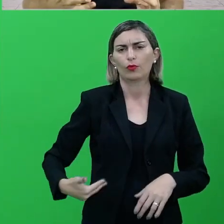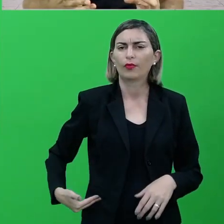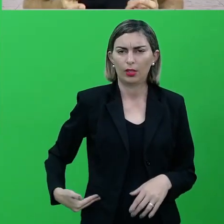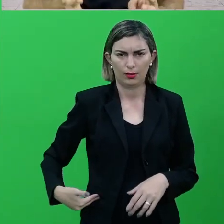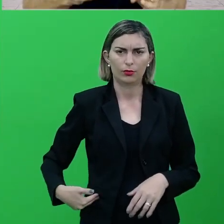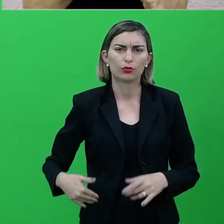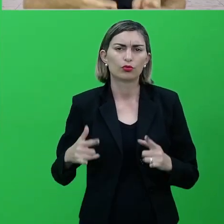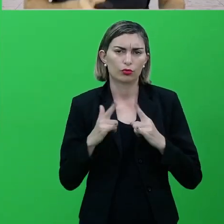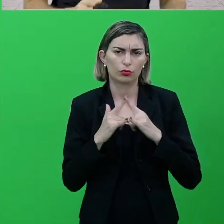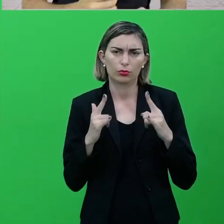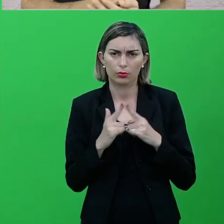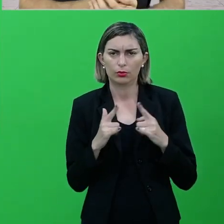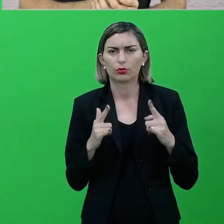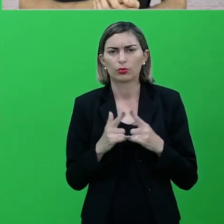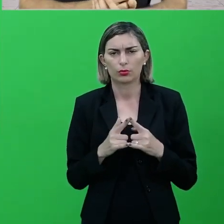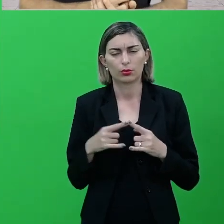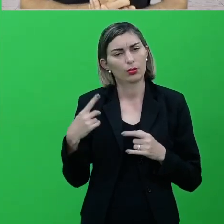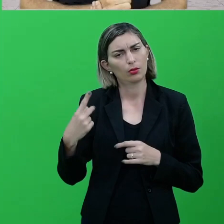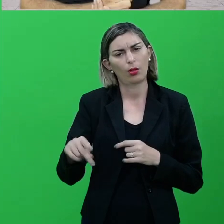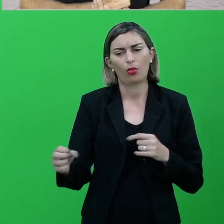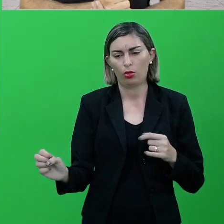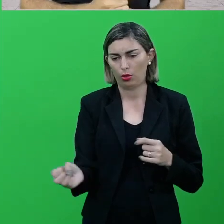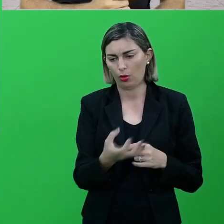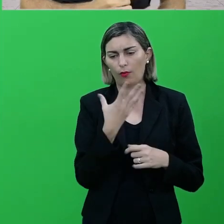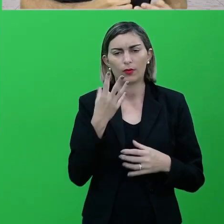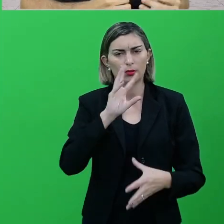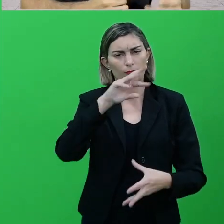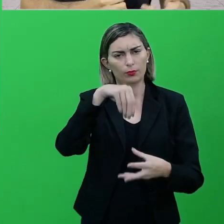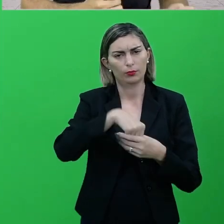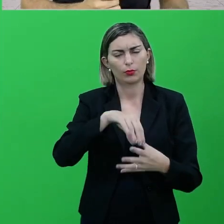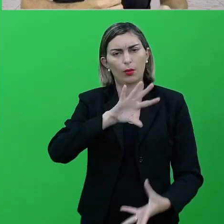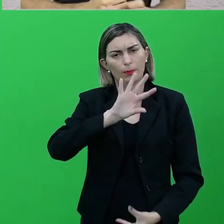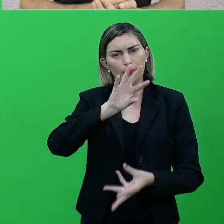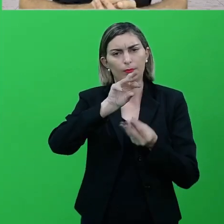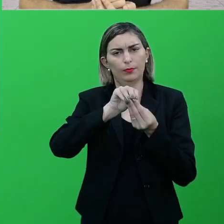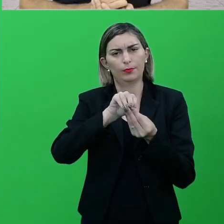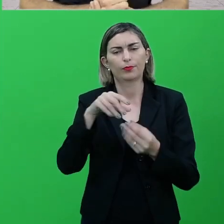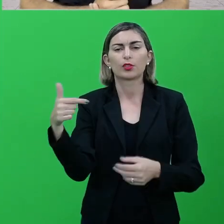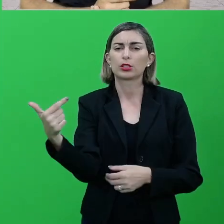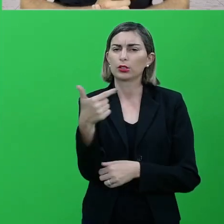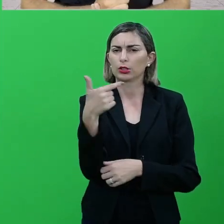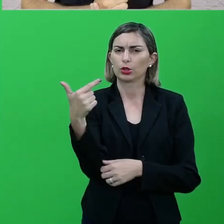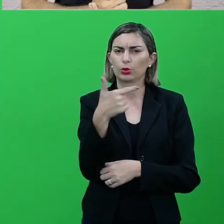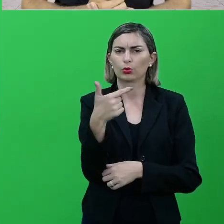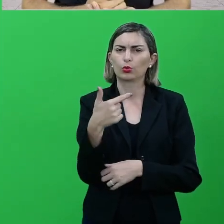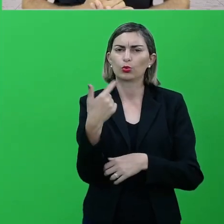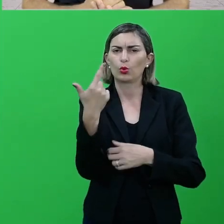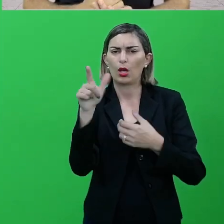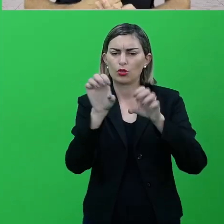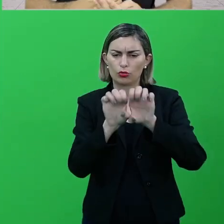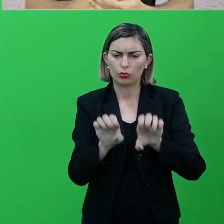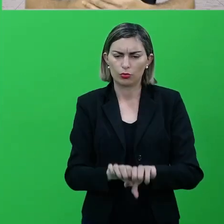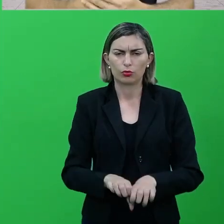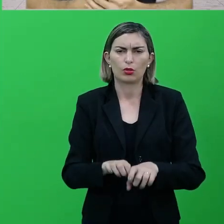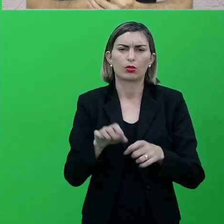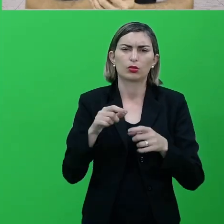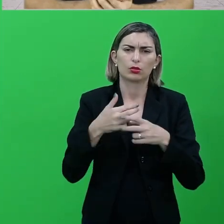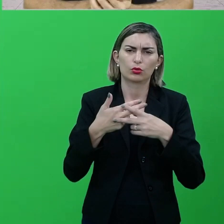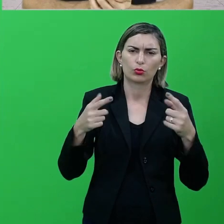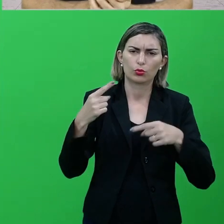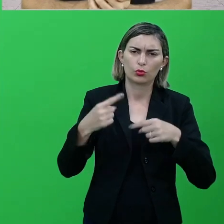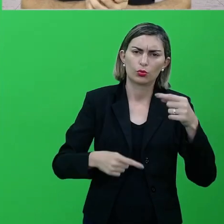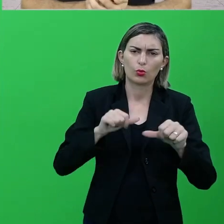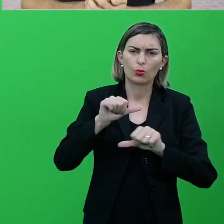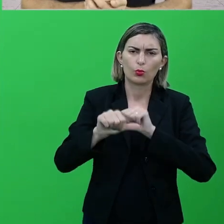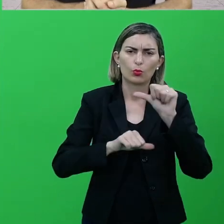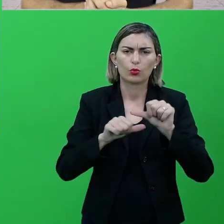externos à instituição em que a inovação está sendo implementada. O segundo inclui reestruturação, diretivas políticas, mudanças